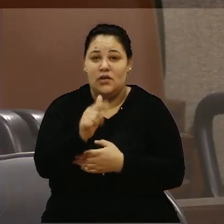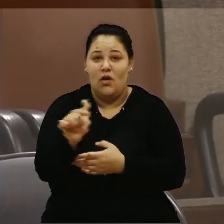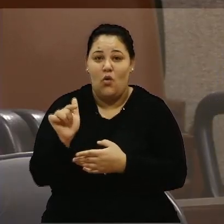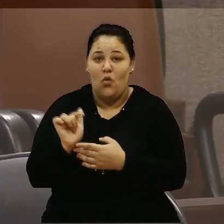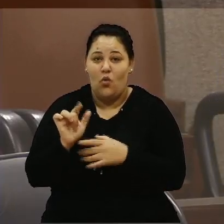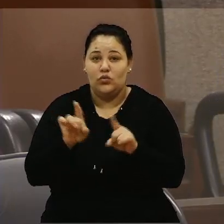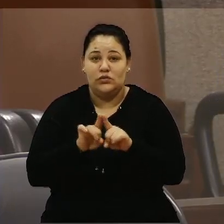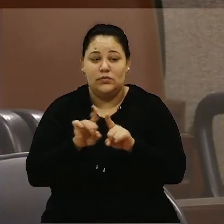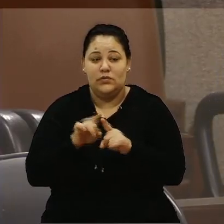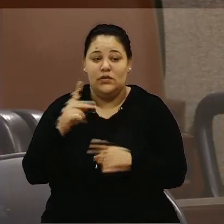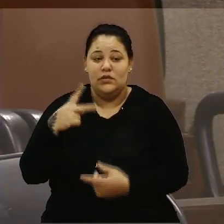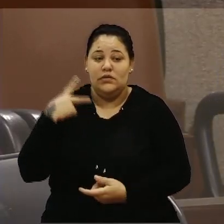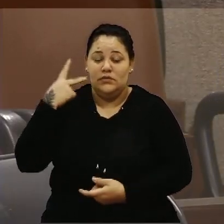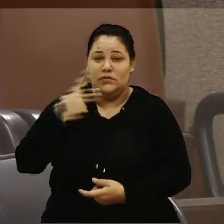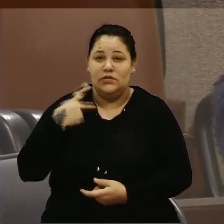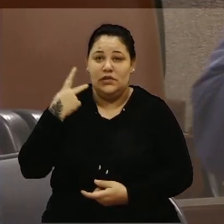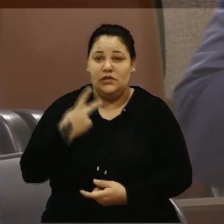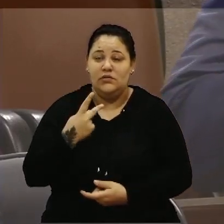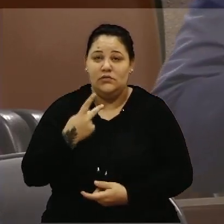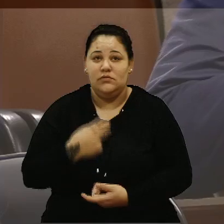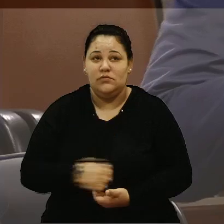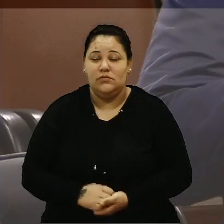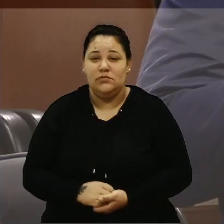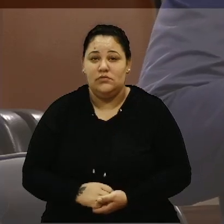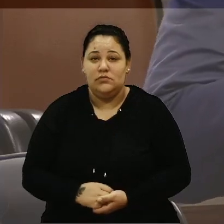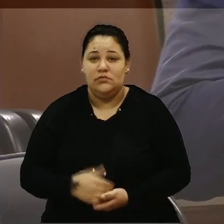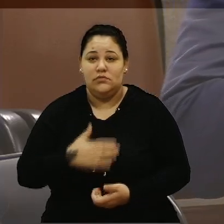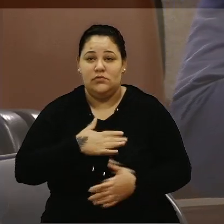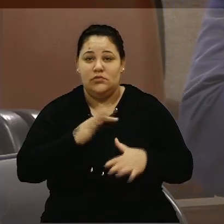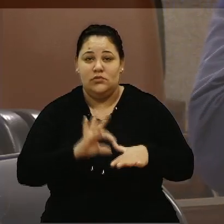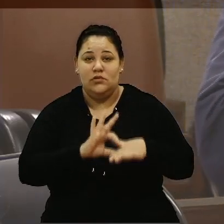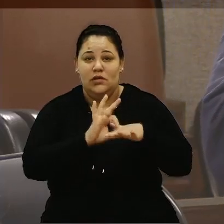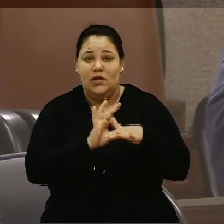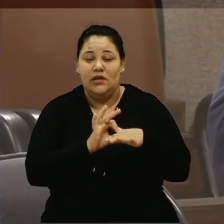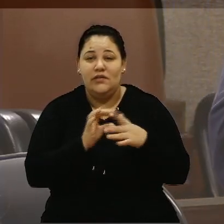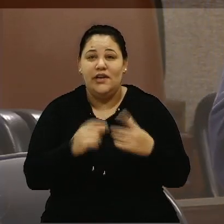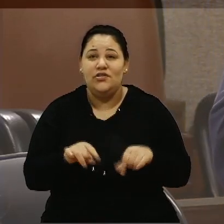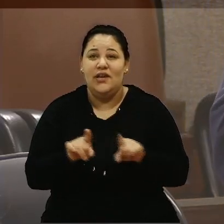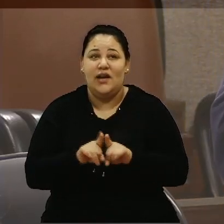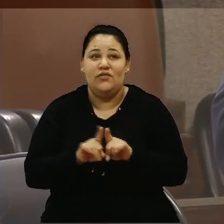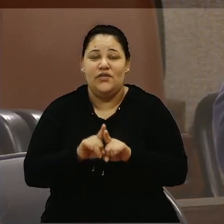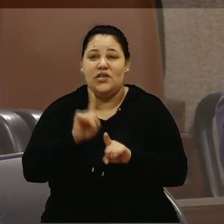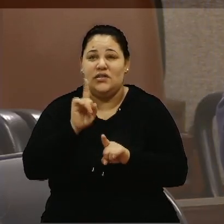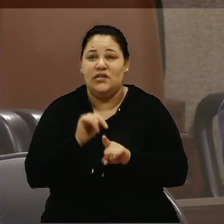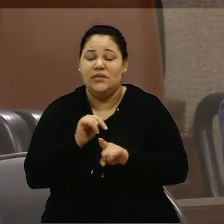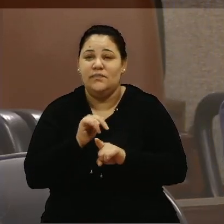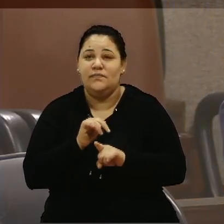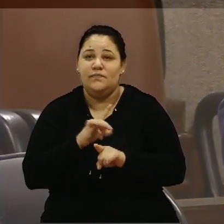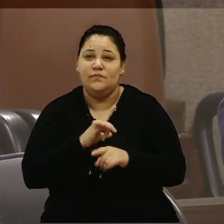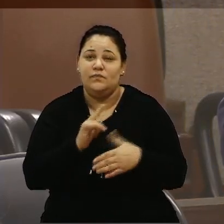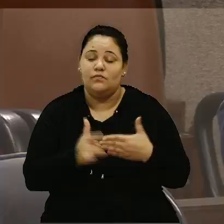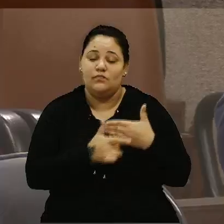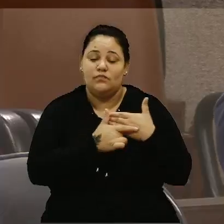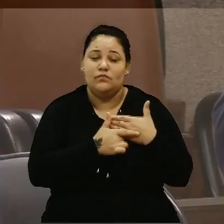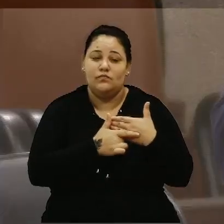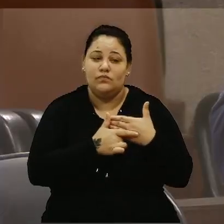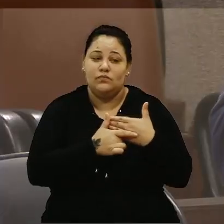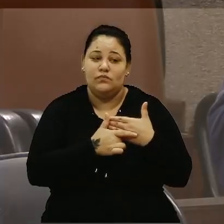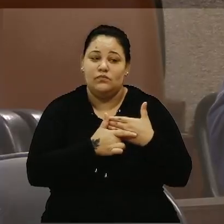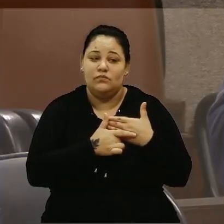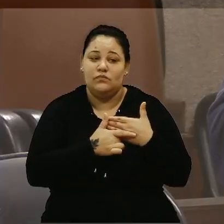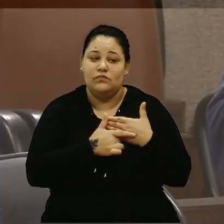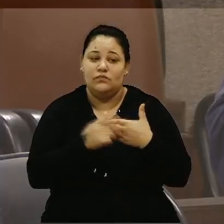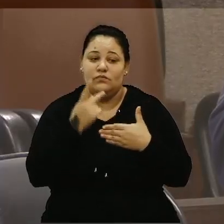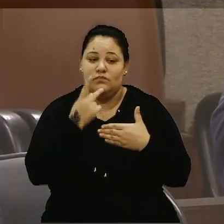Daniel Santos. O senhor, enquanto líder do governo, o senhor tem que cuidar quando o senhor fala, porque o senhor está representando o governo ao qual